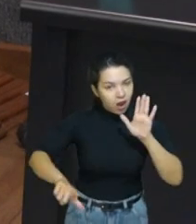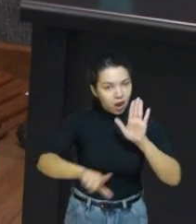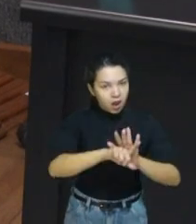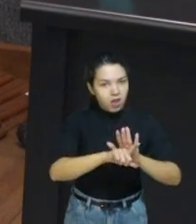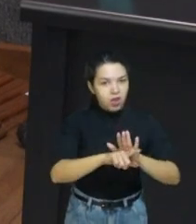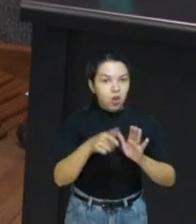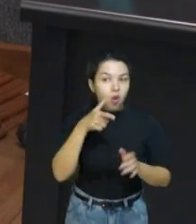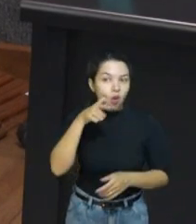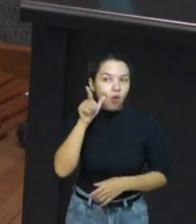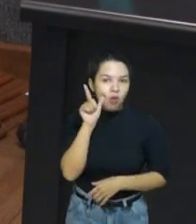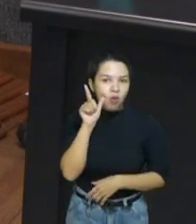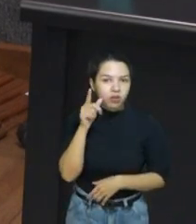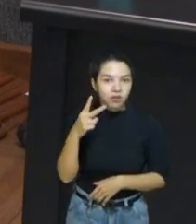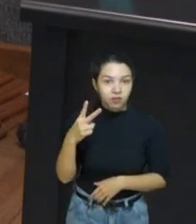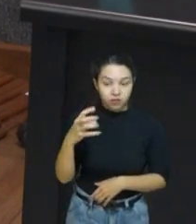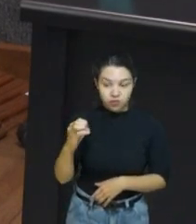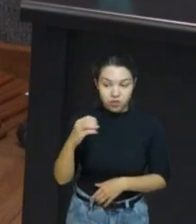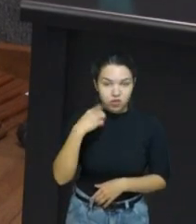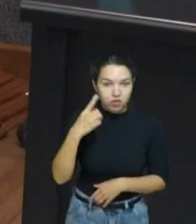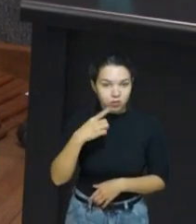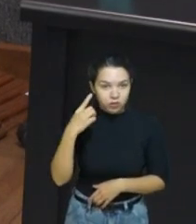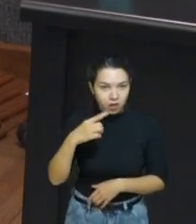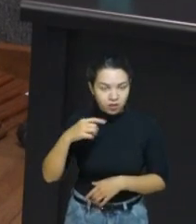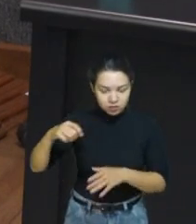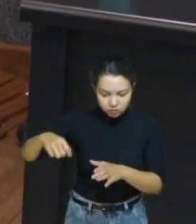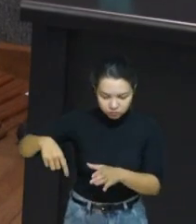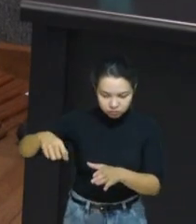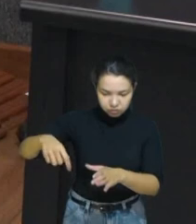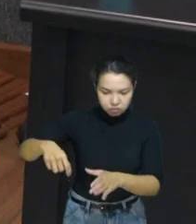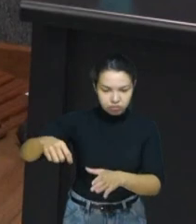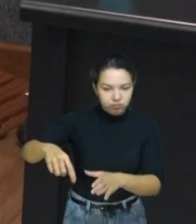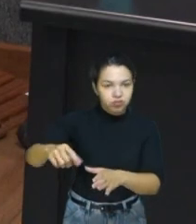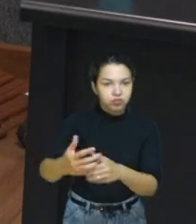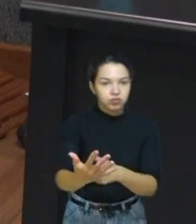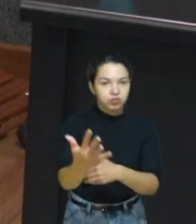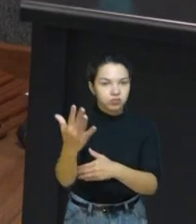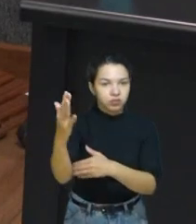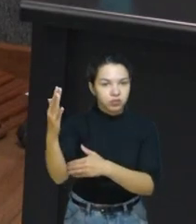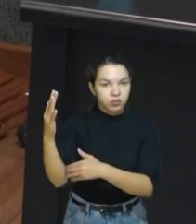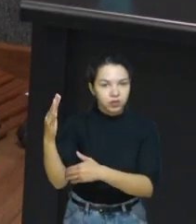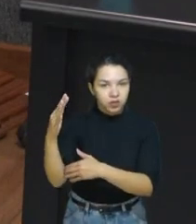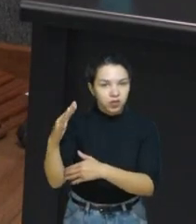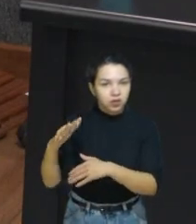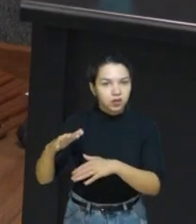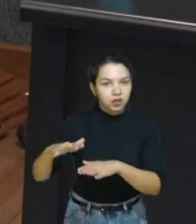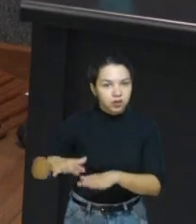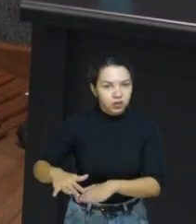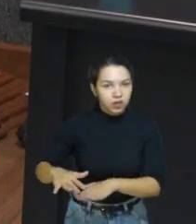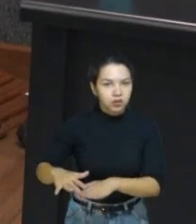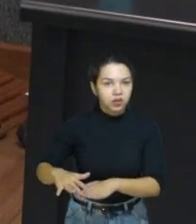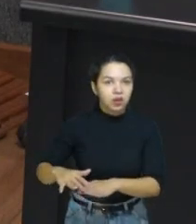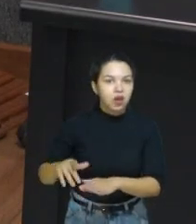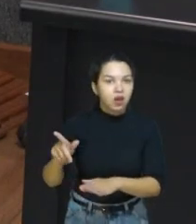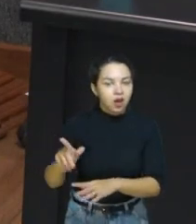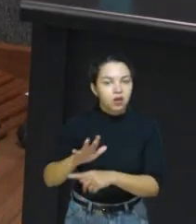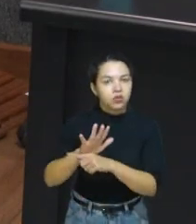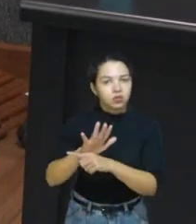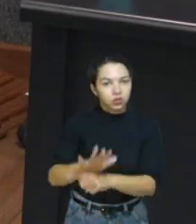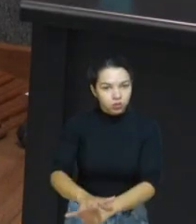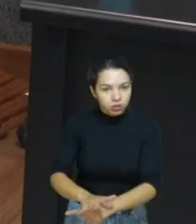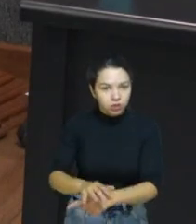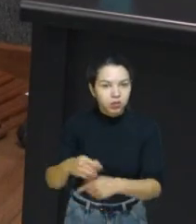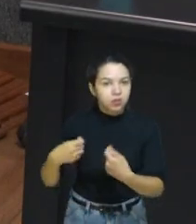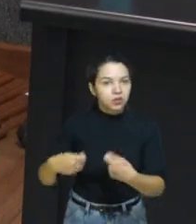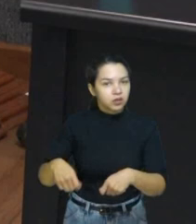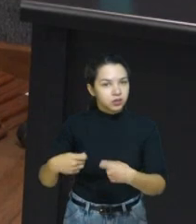deputados plantaram uma árvore, botaram a mão na terra, sentaram lá e... é simbólico, mas alguma coisa tem que mexer, né? Alguma